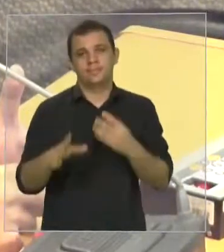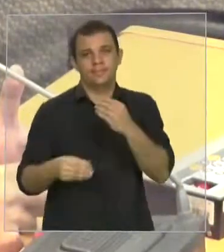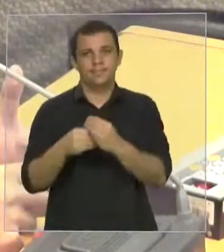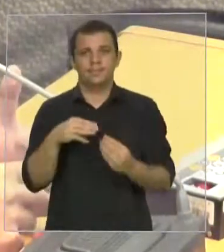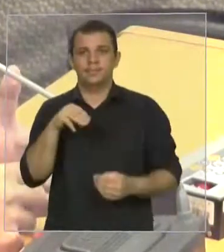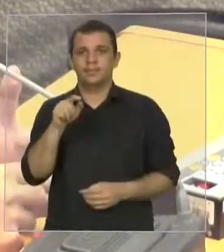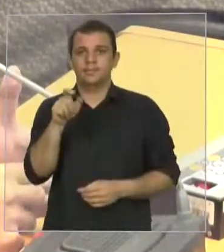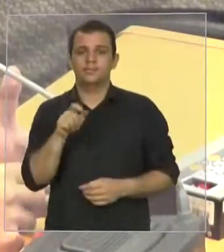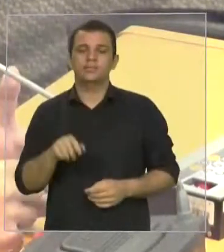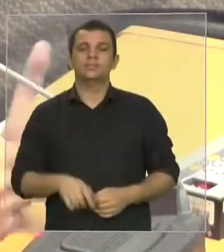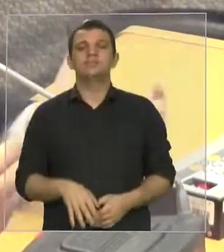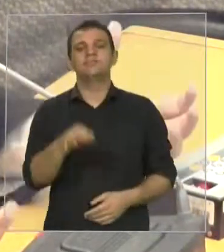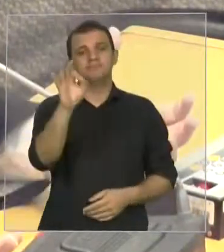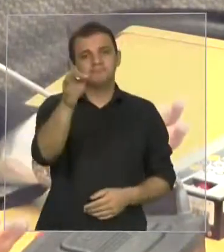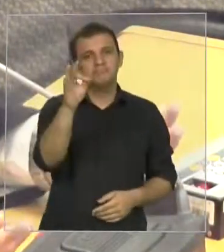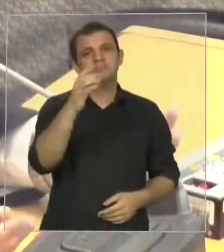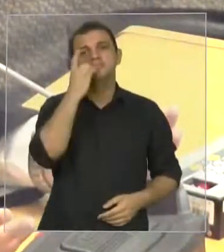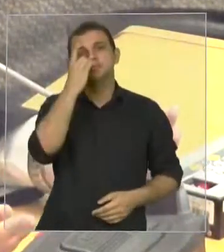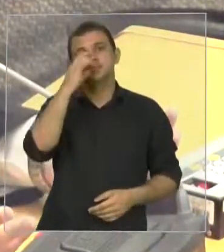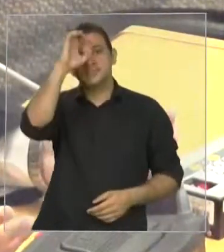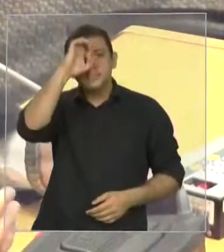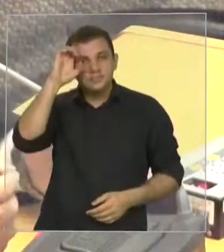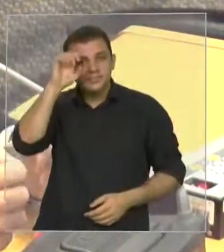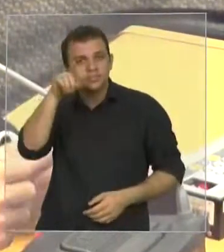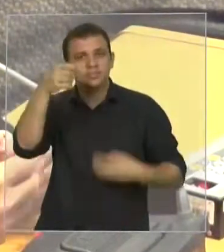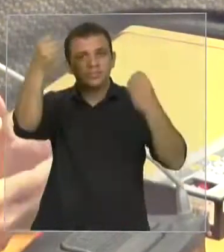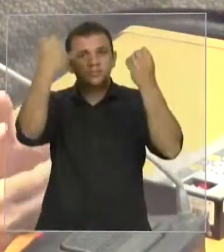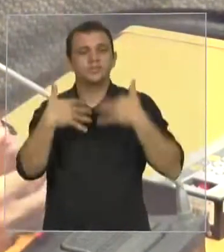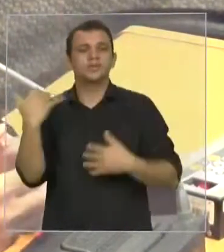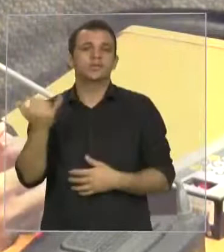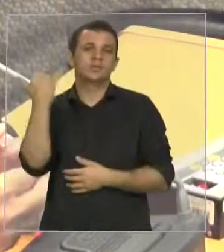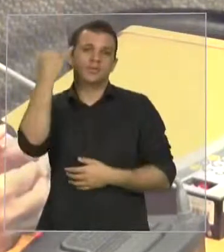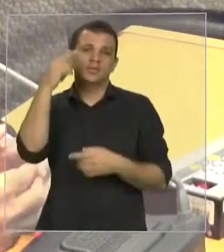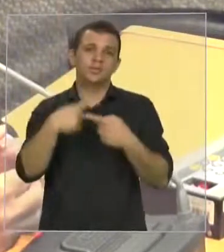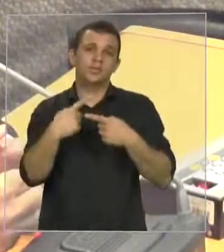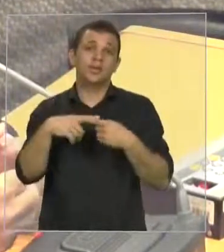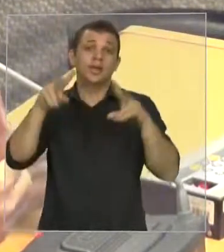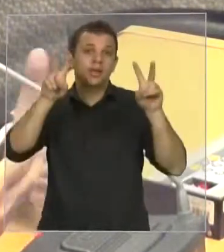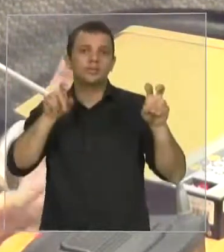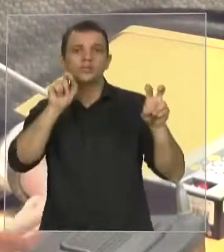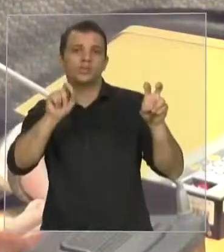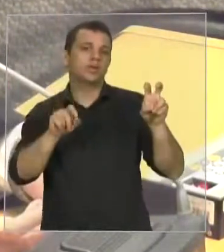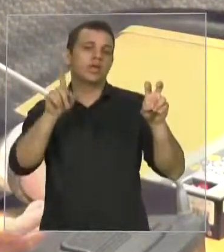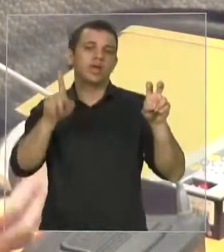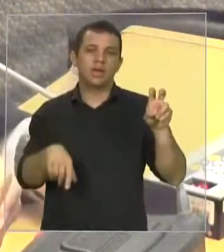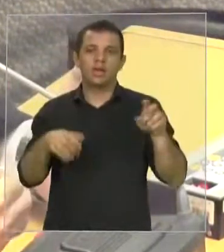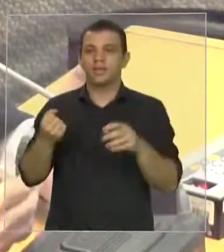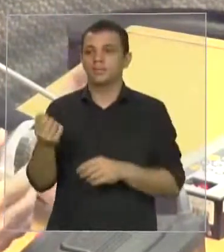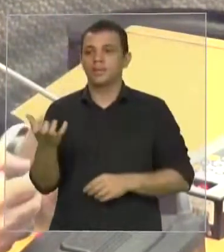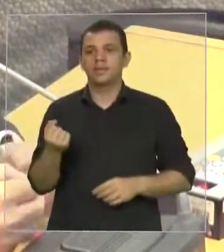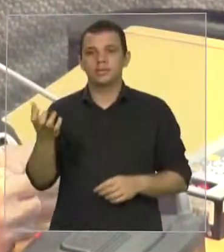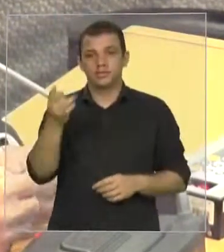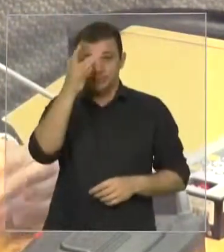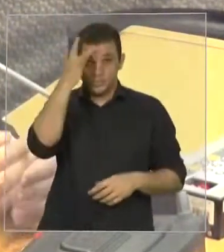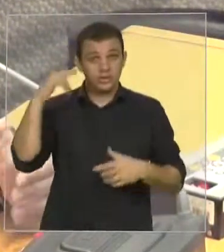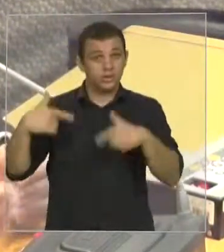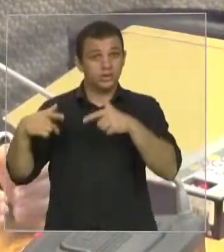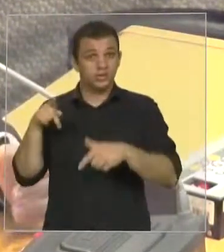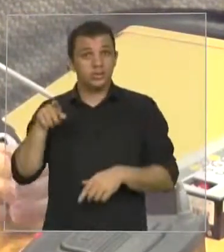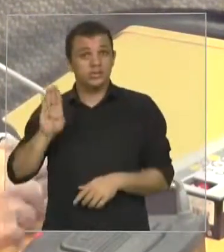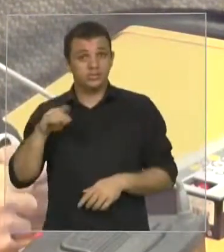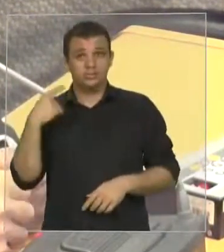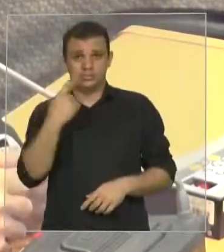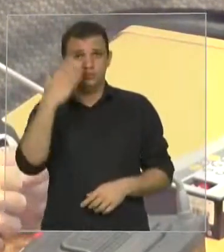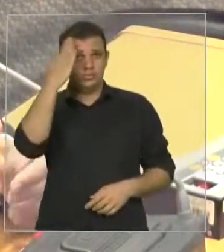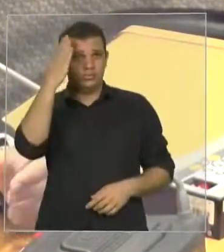funcionários públicos. É o futuro de todos os funcionários públicos. E nós sabemos que em todo o Brasil e também no Maranhão há